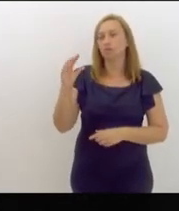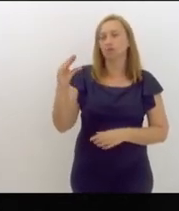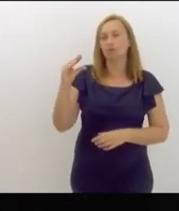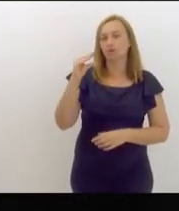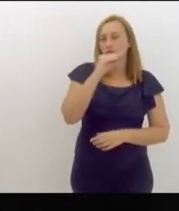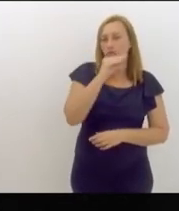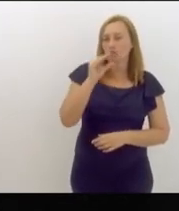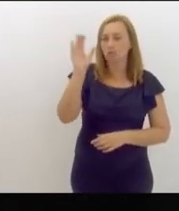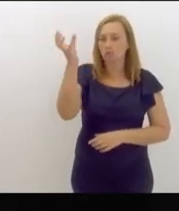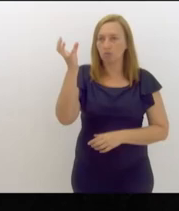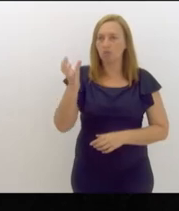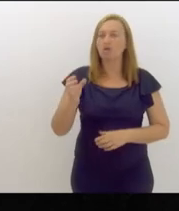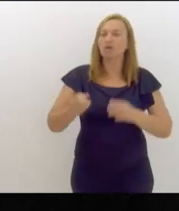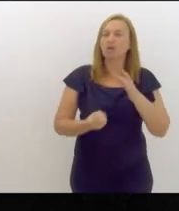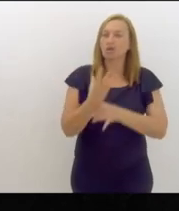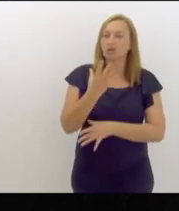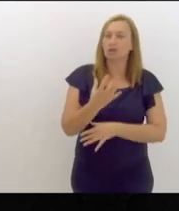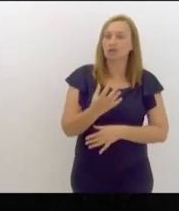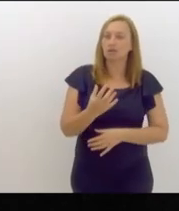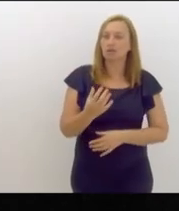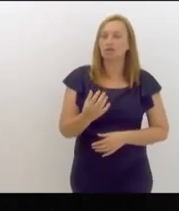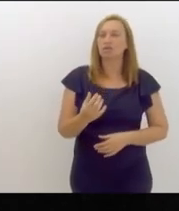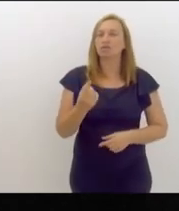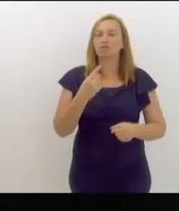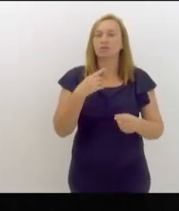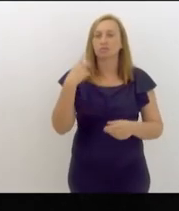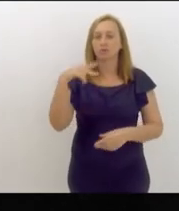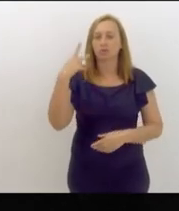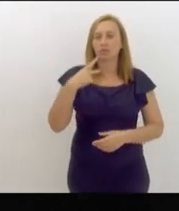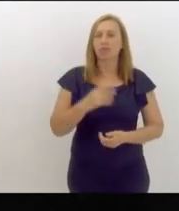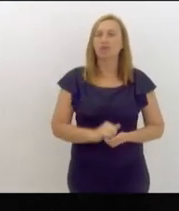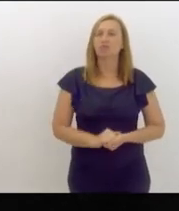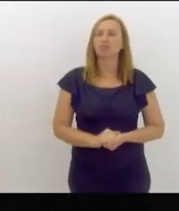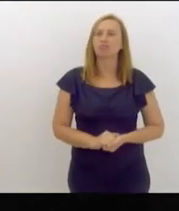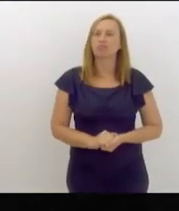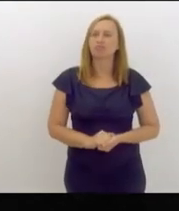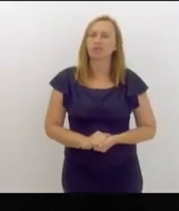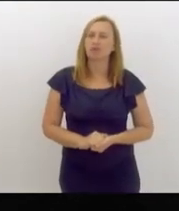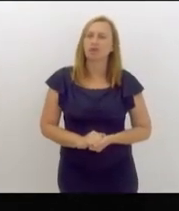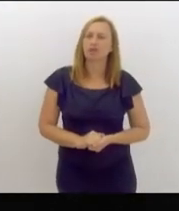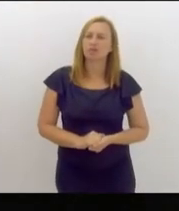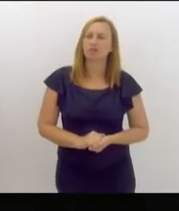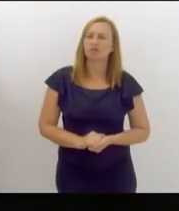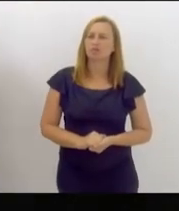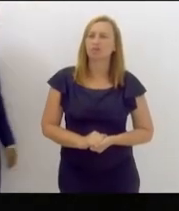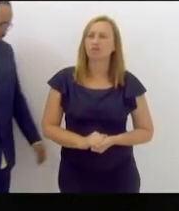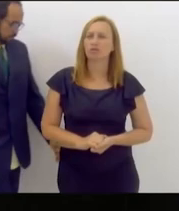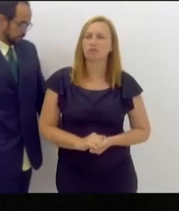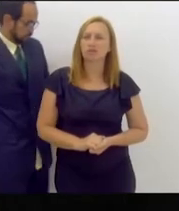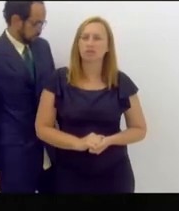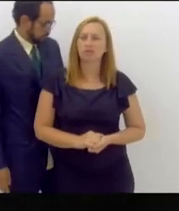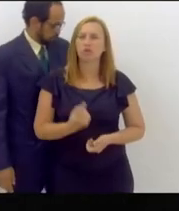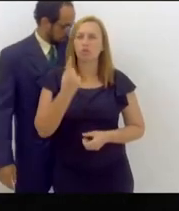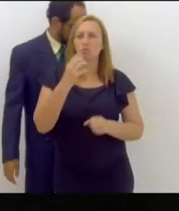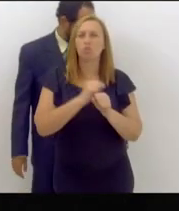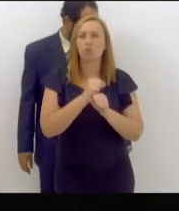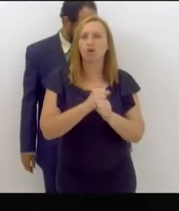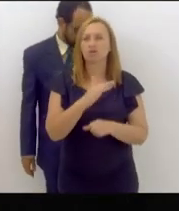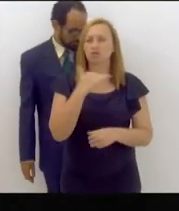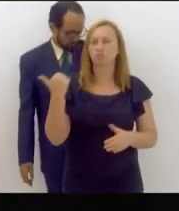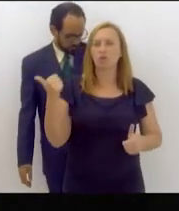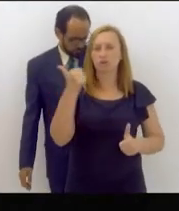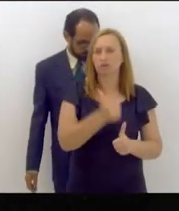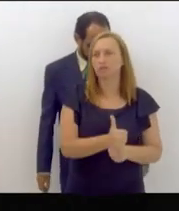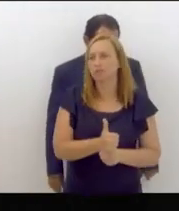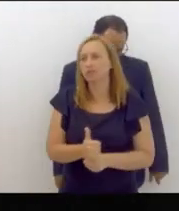país auxiliar na criação e promoção de políticas essa emoção póstuma de um ano de morte dessa